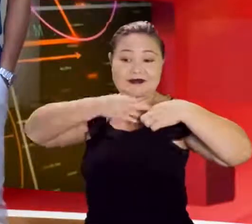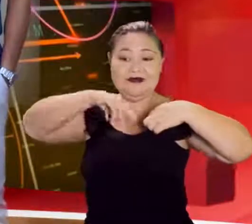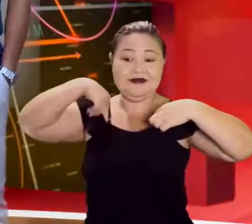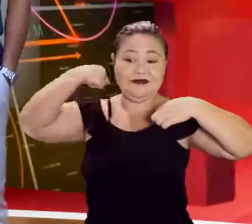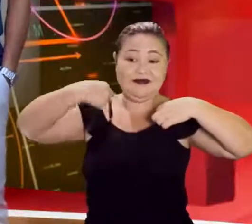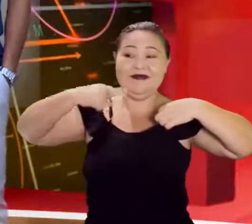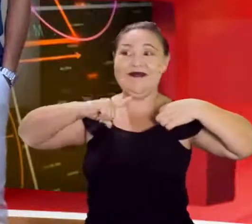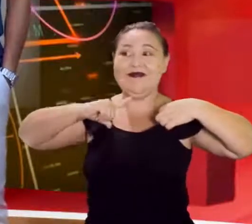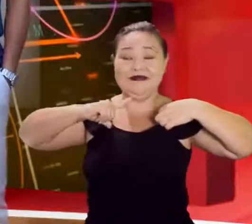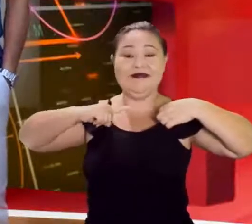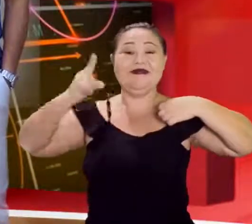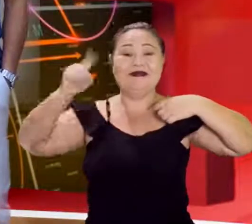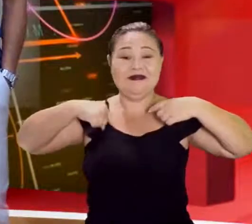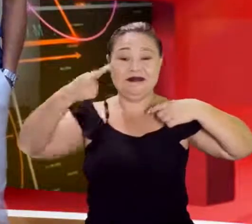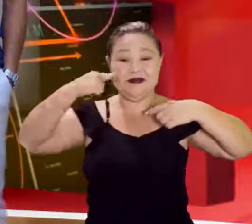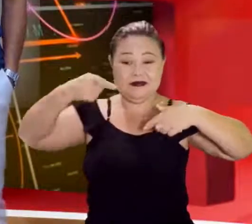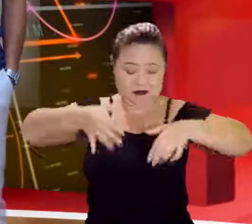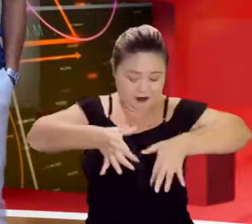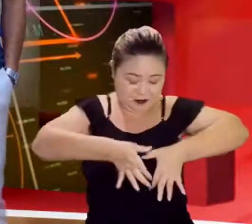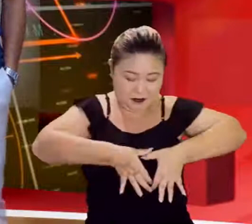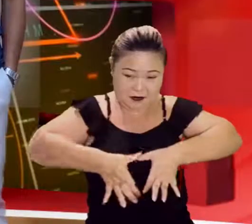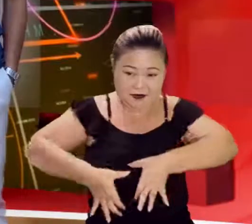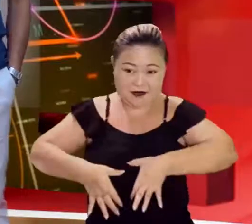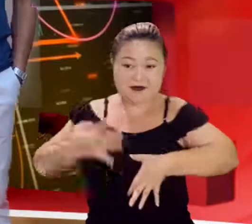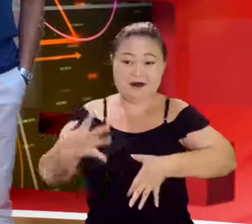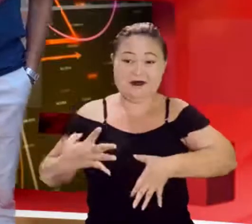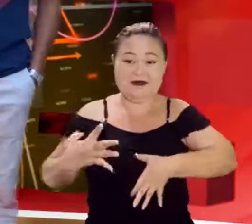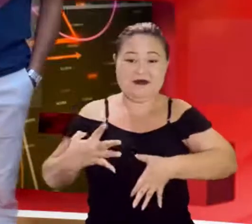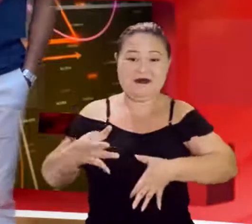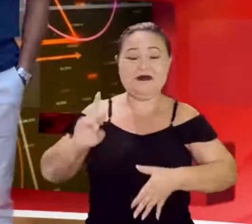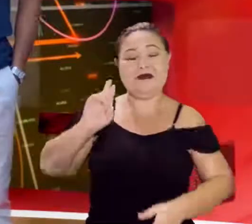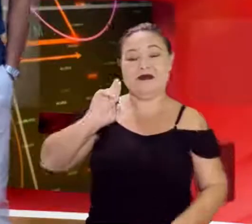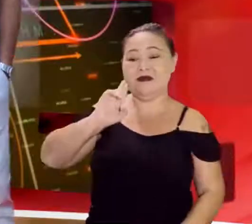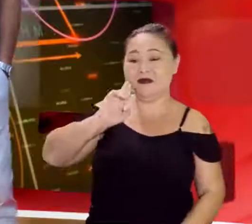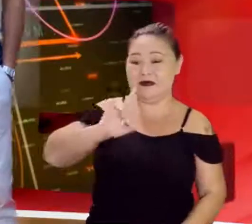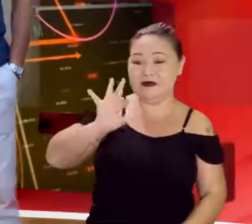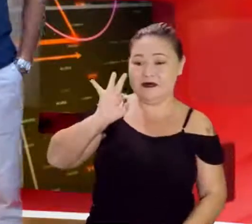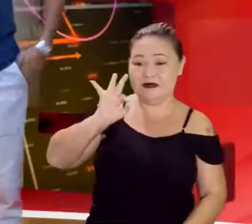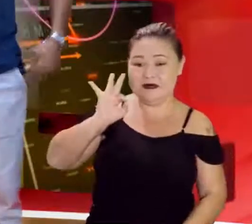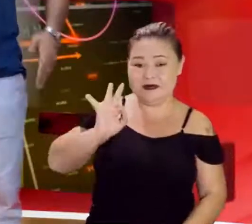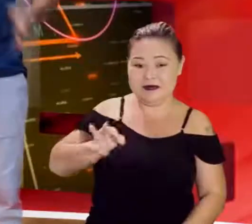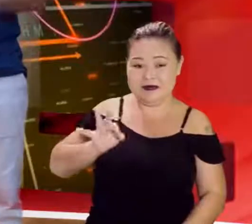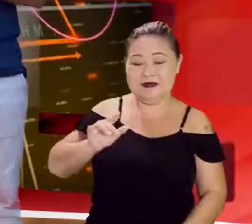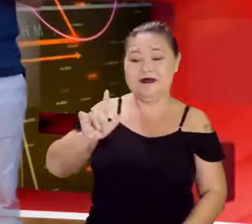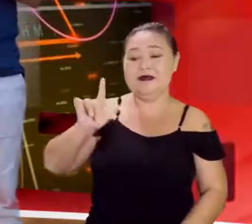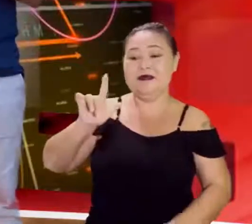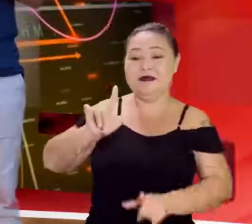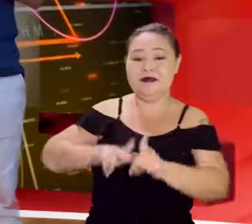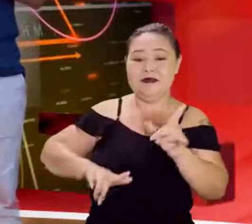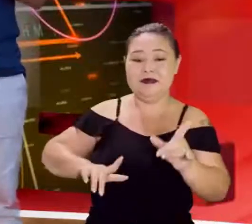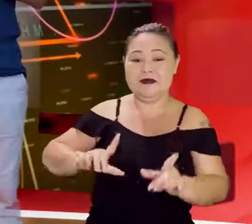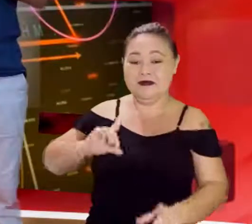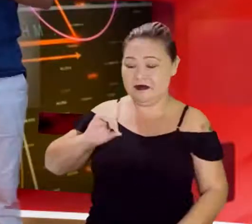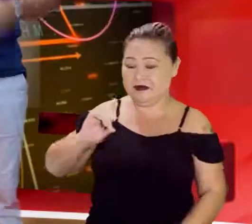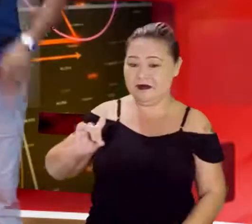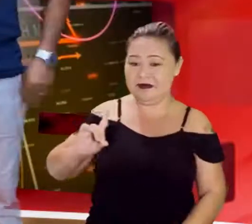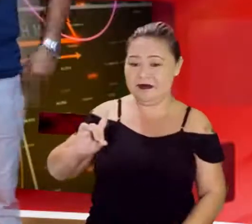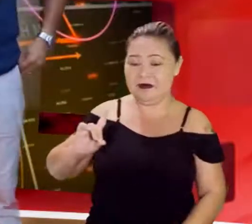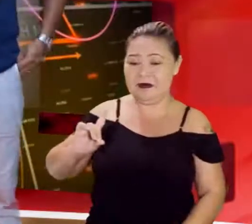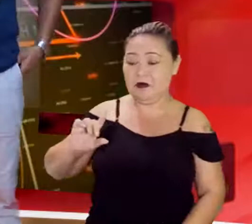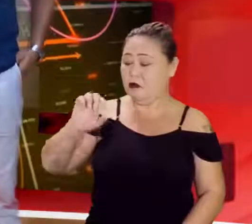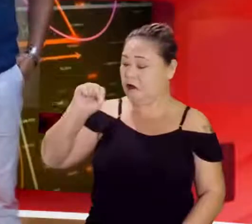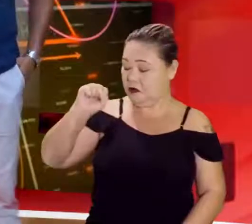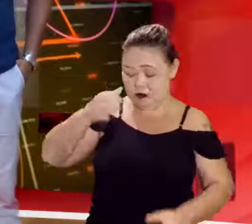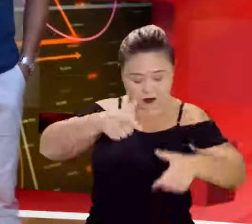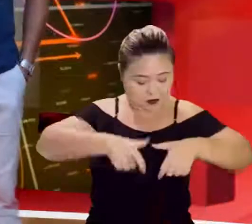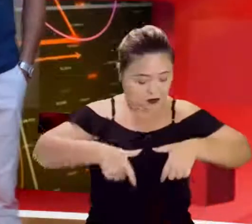tem 4 buracos aí perfurados na camiseta. Então, a resposta certa é a letra D.